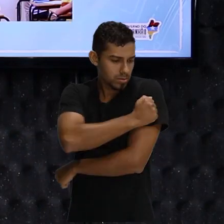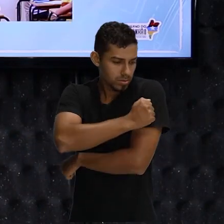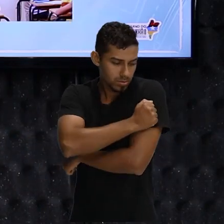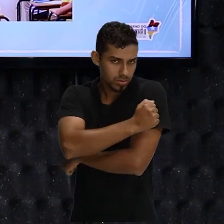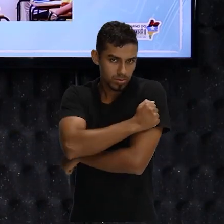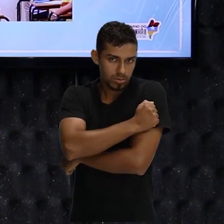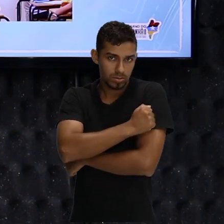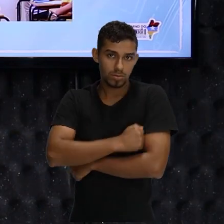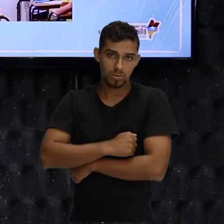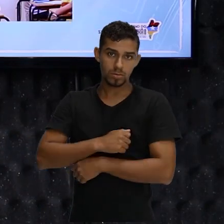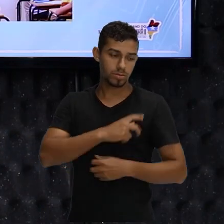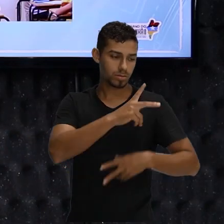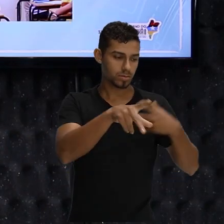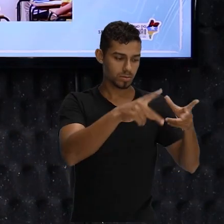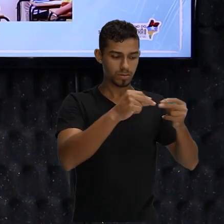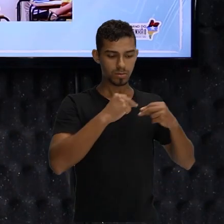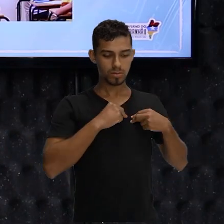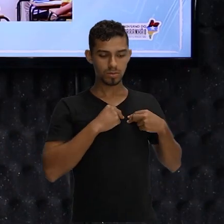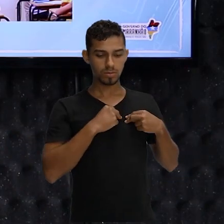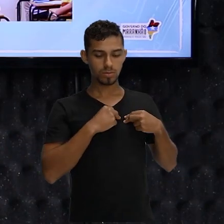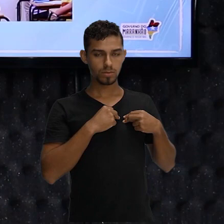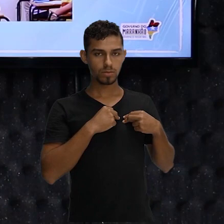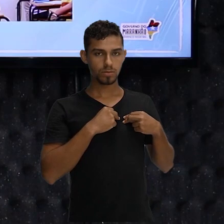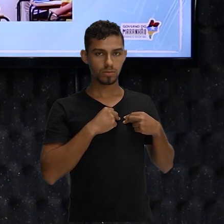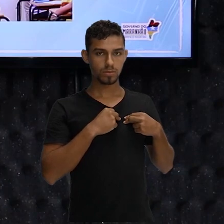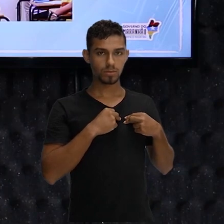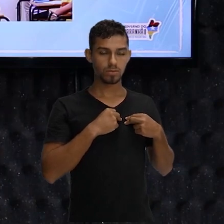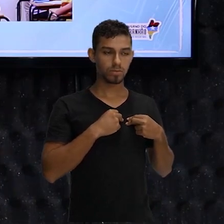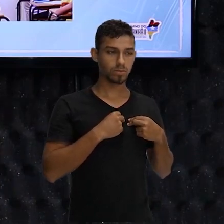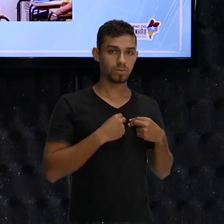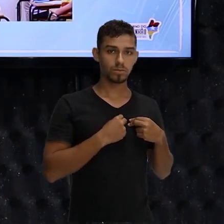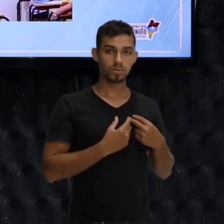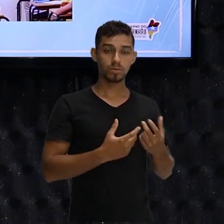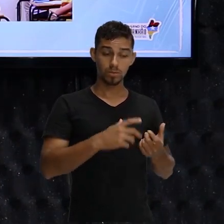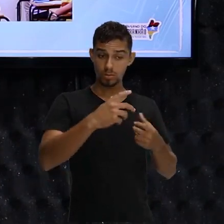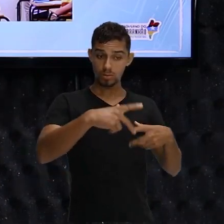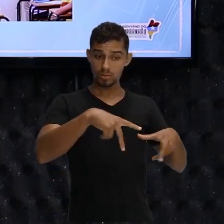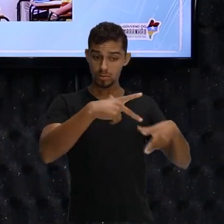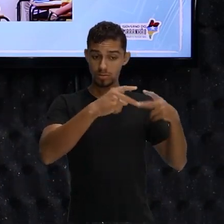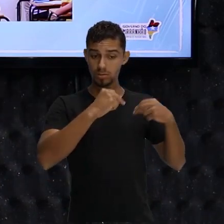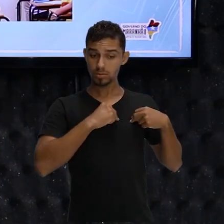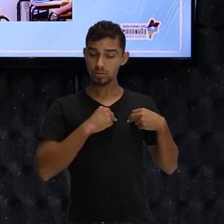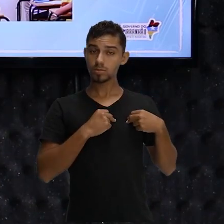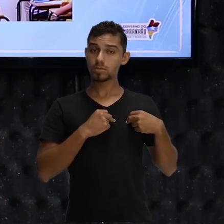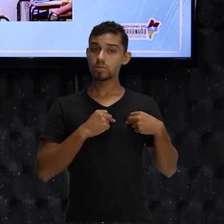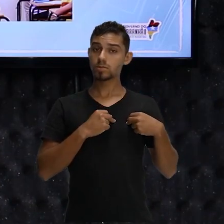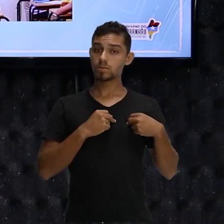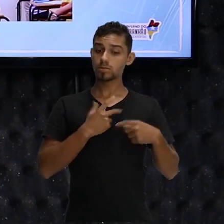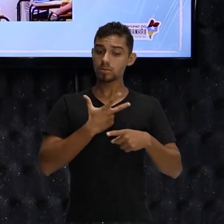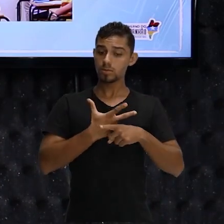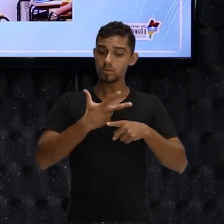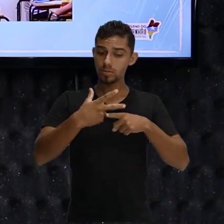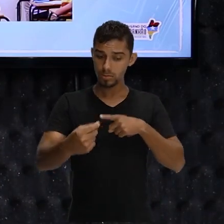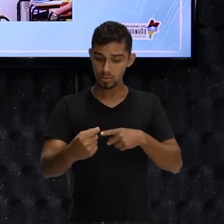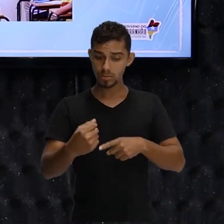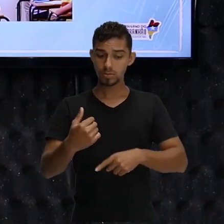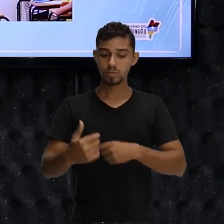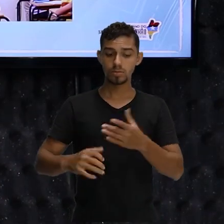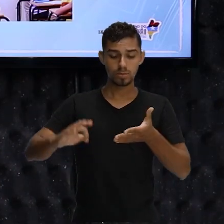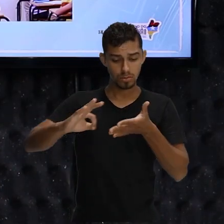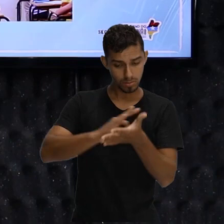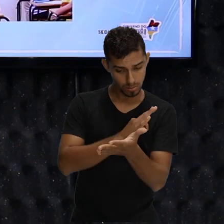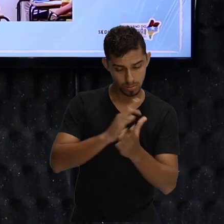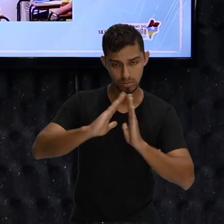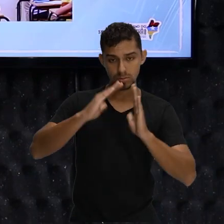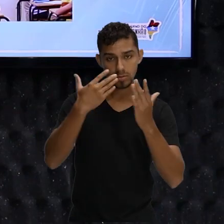Estudante, status adquirido. Você vai adquirir o status de estudante a partir do momento que você estiver